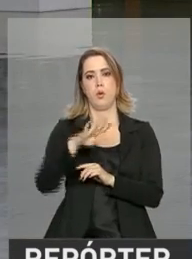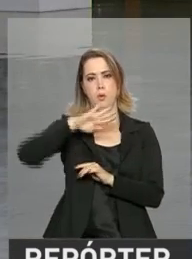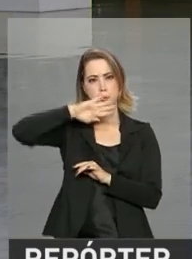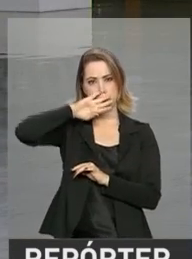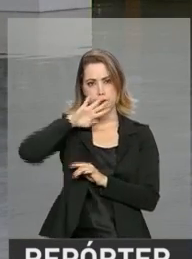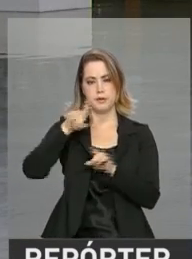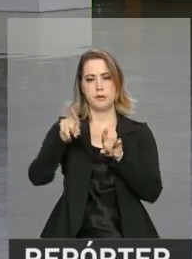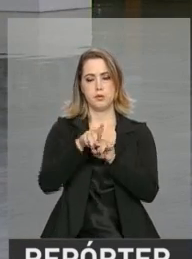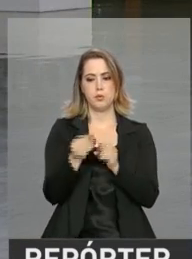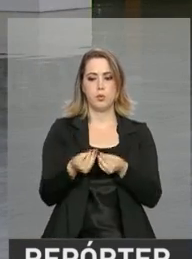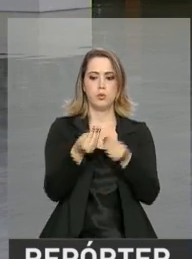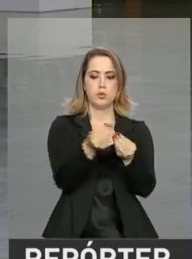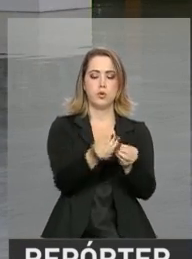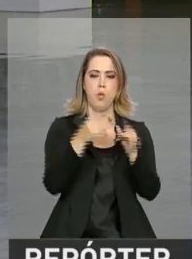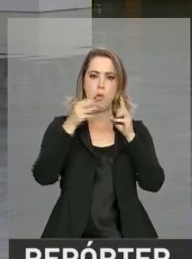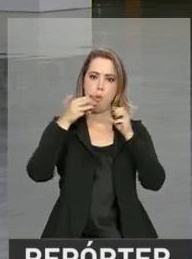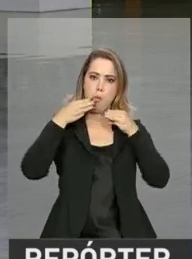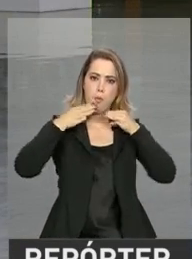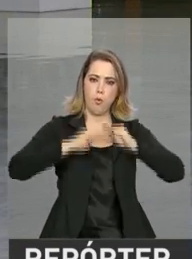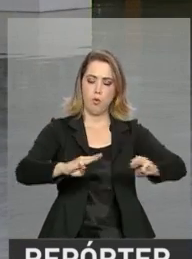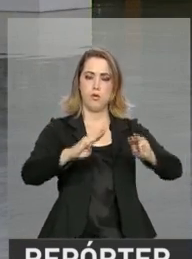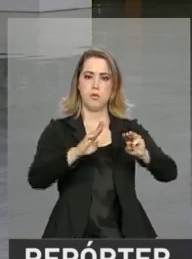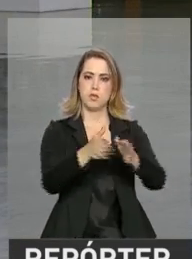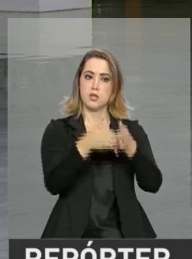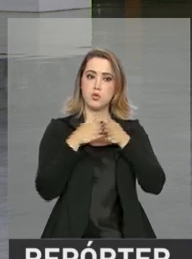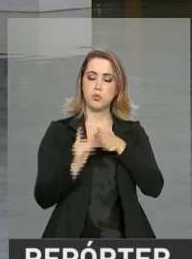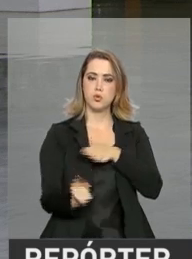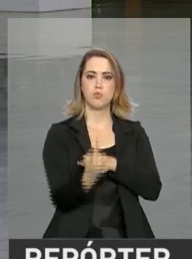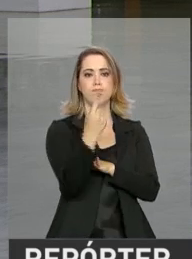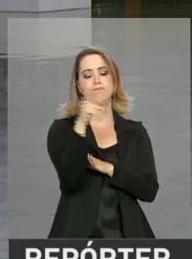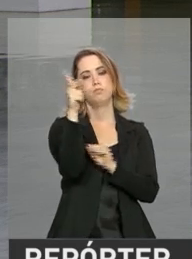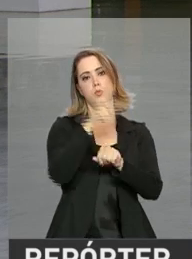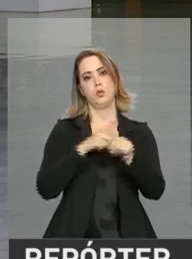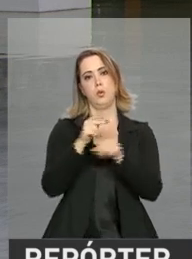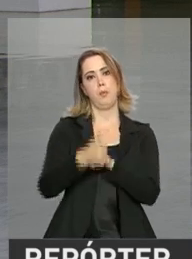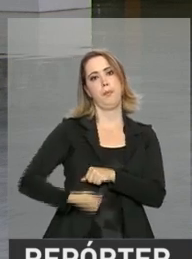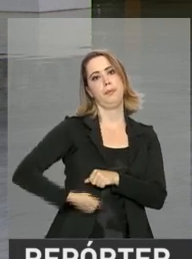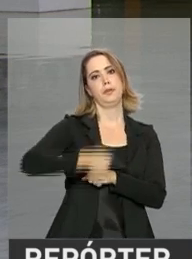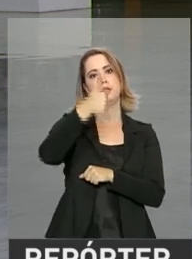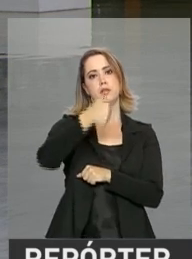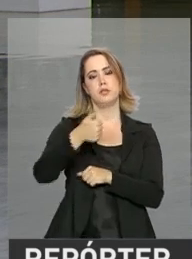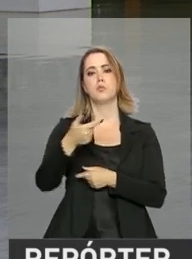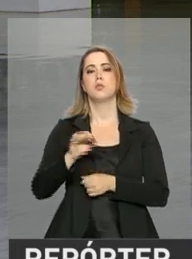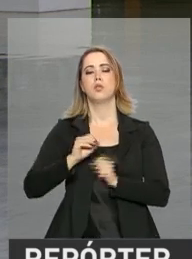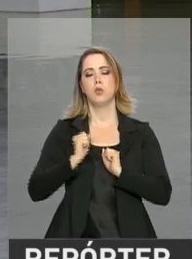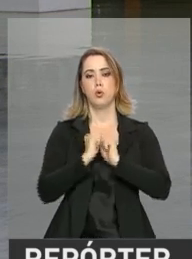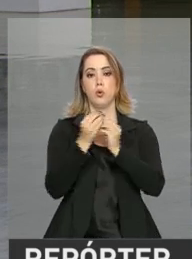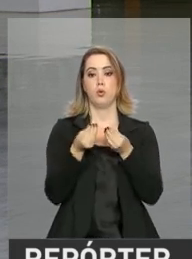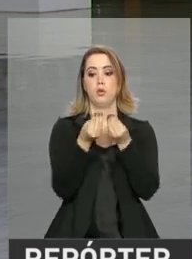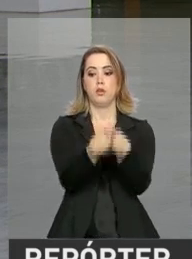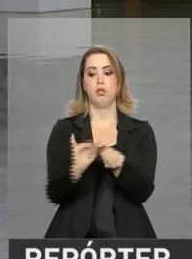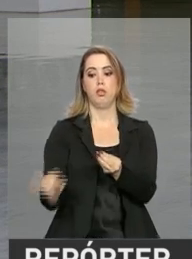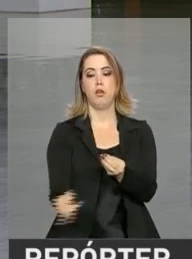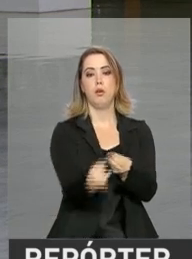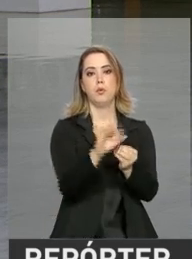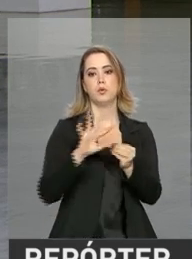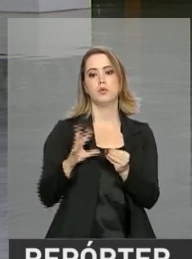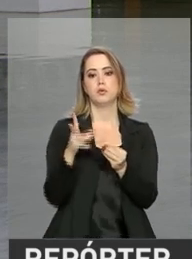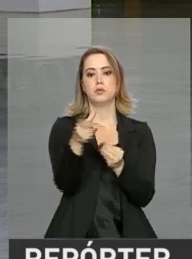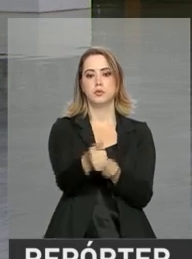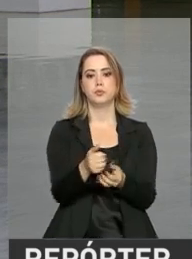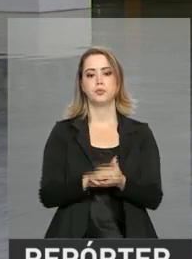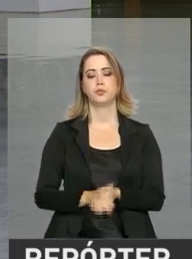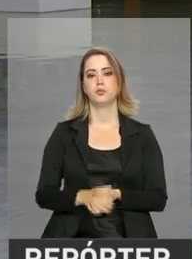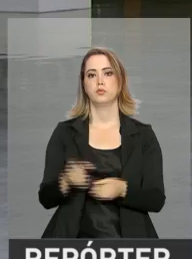a Michel Temer uma mensagem pedindo um país com mais dignidade e oportunidades para todos. Eu volto com